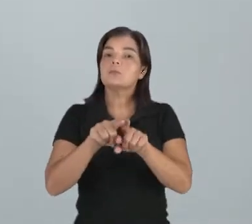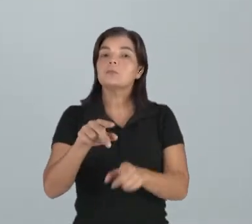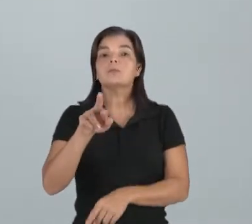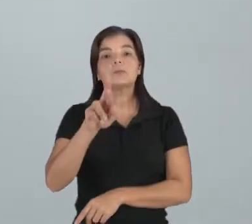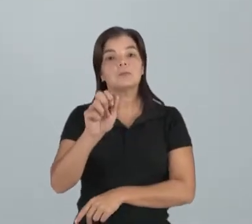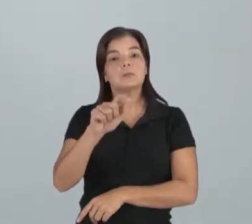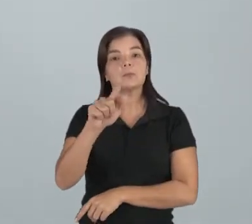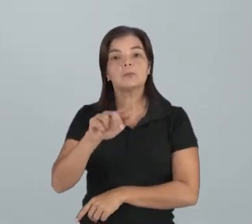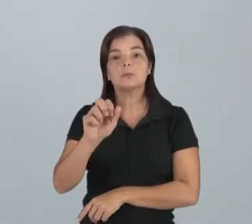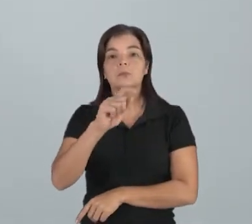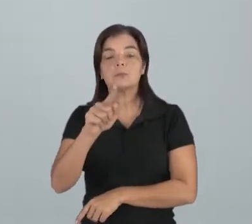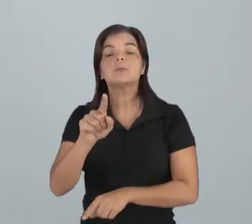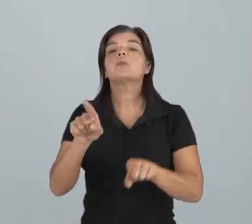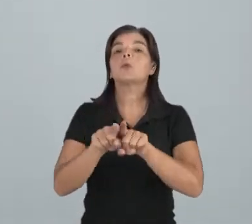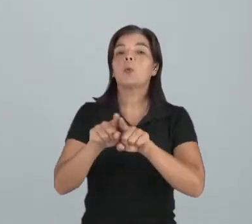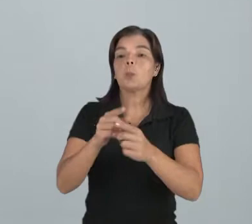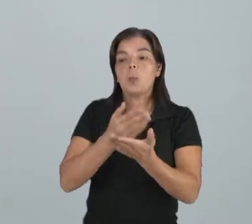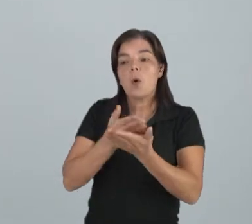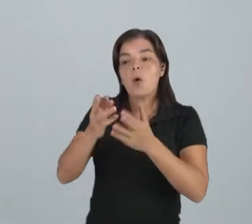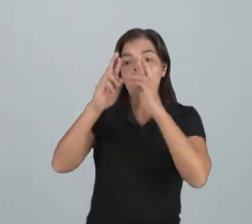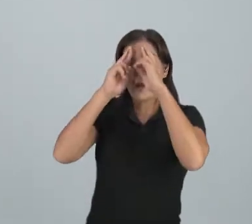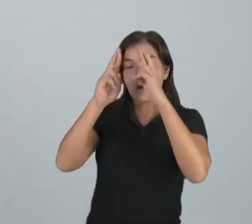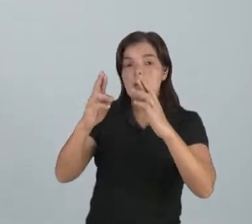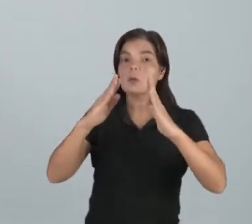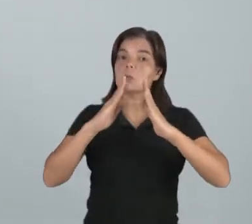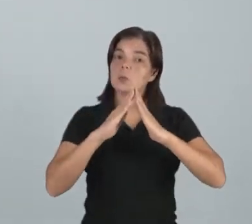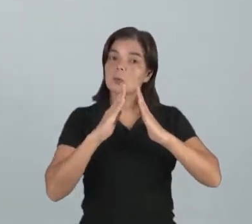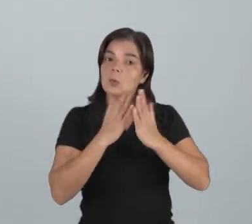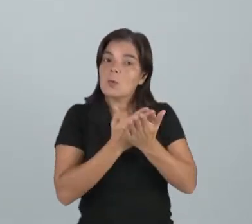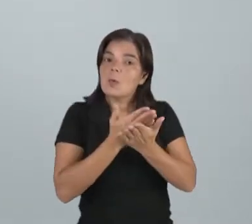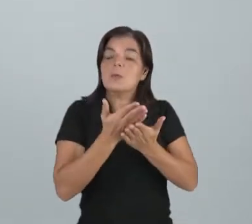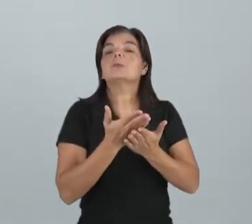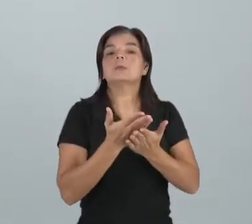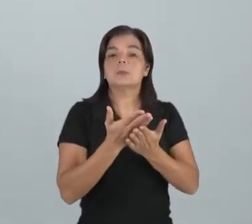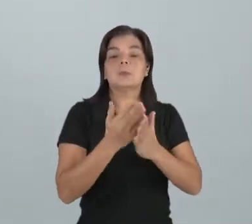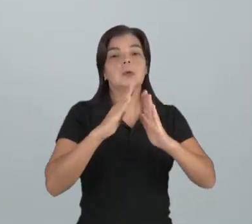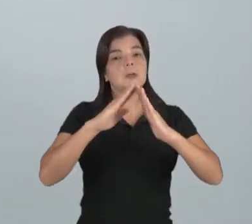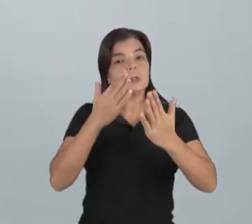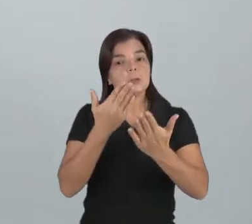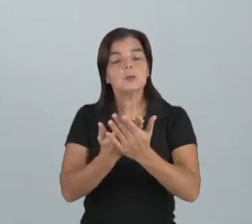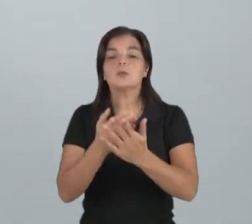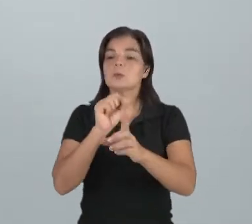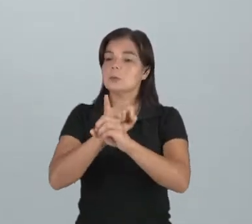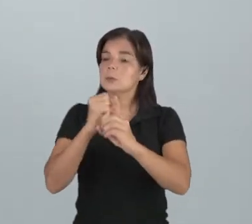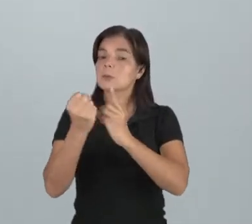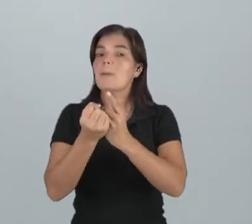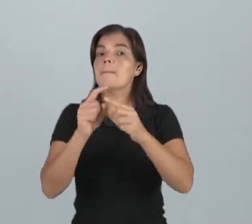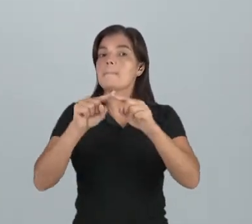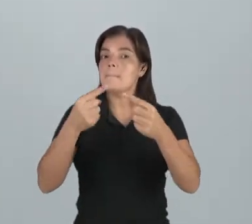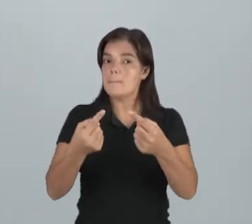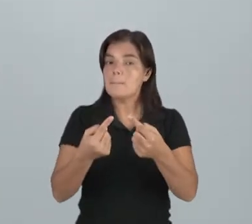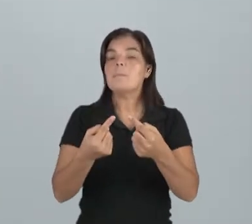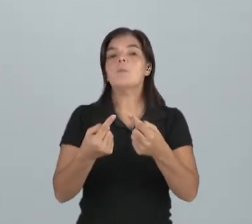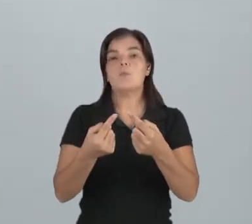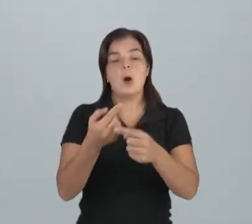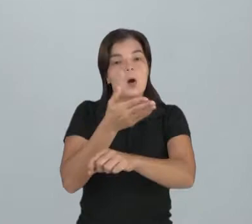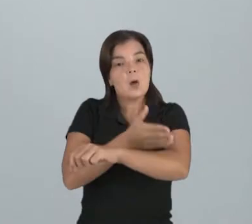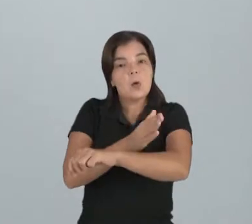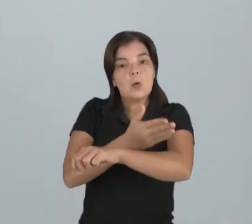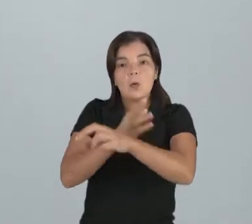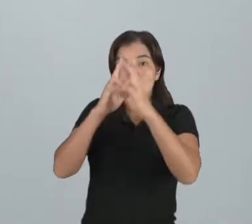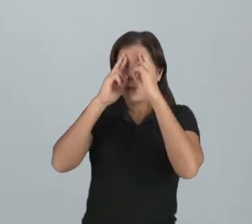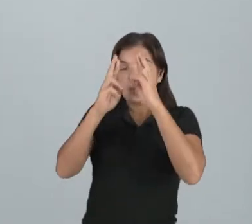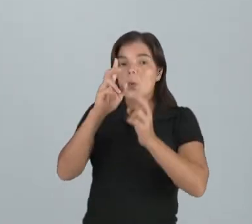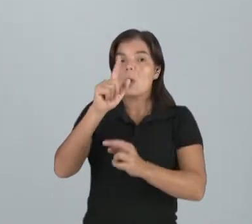que o respeito começa em casa, sim, na escola, na sociedade, mas um treino de respeito